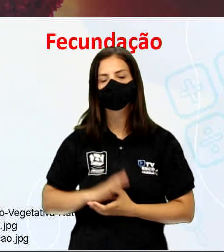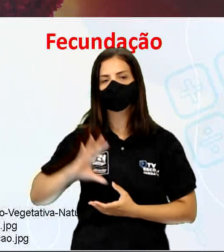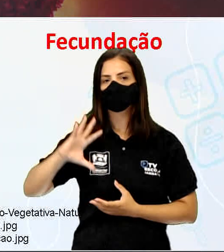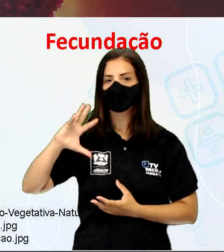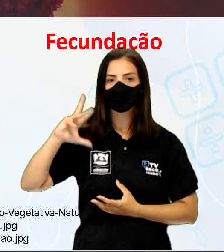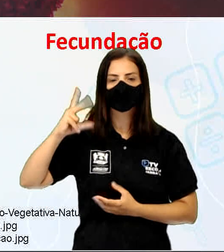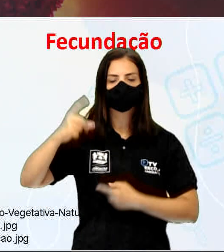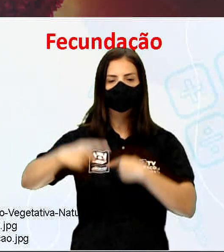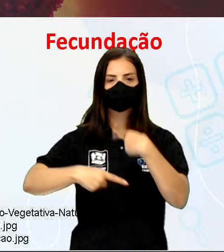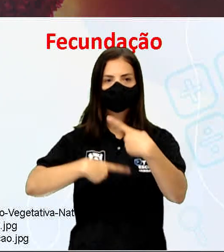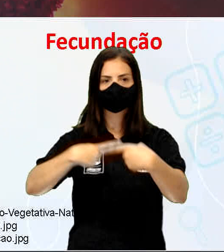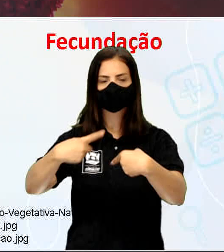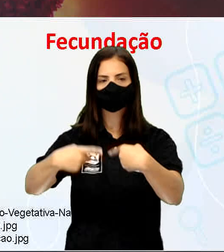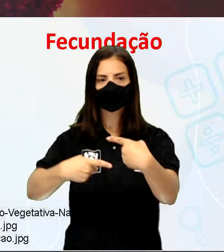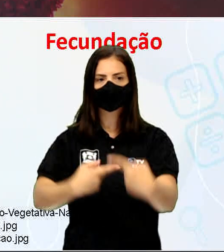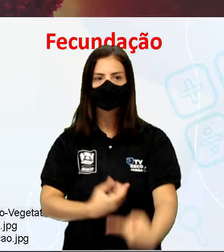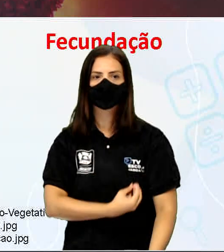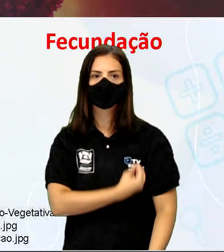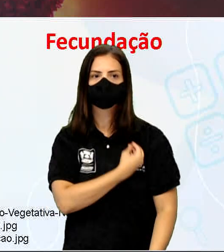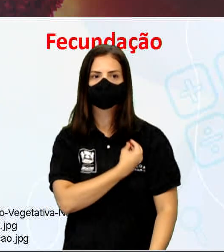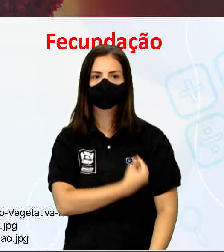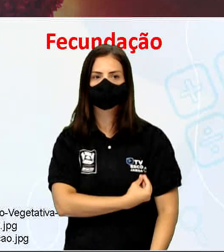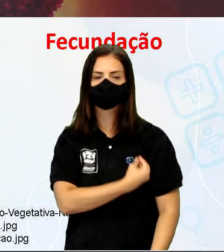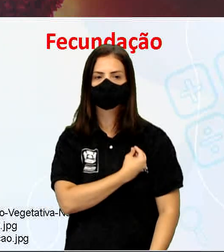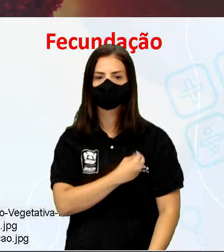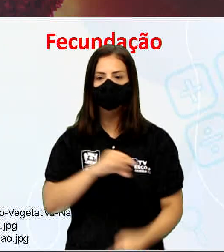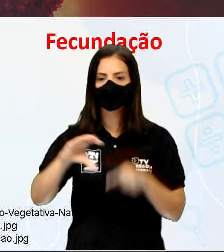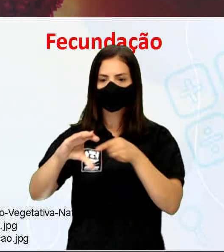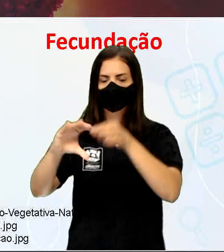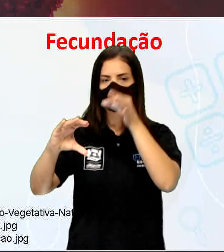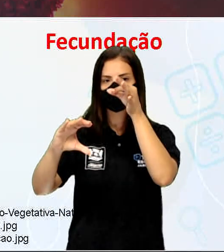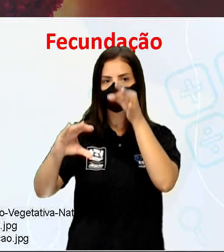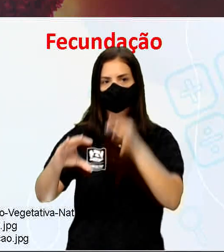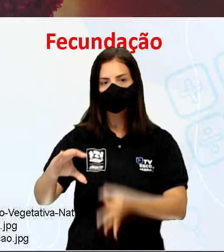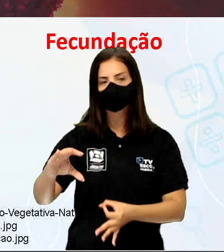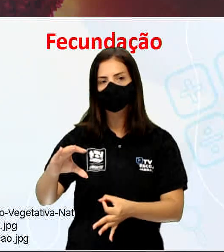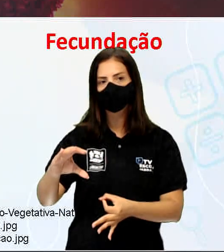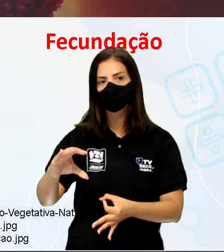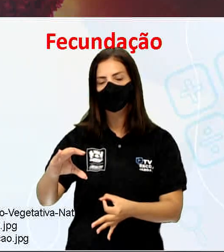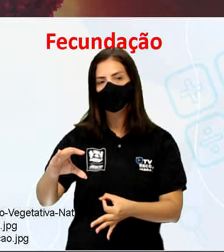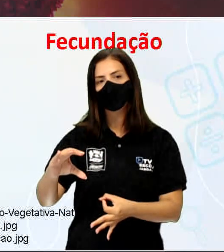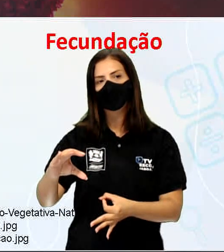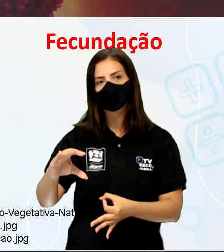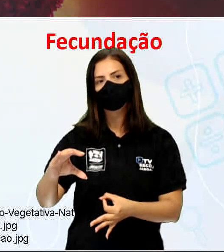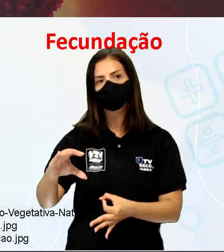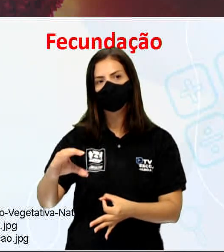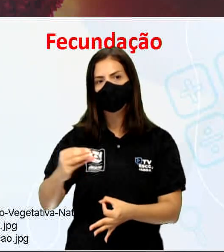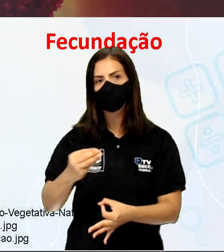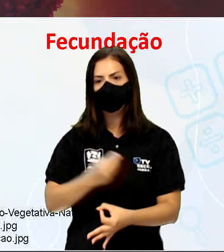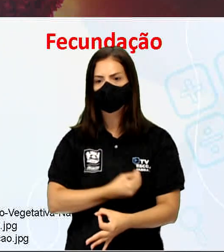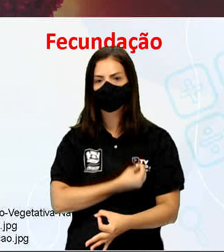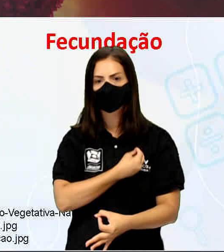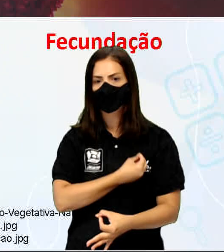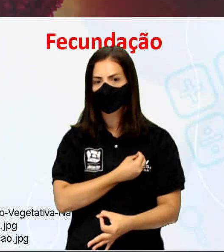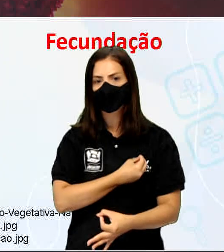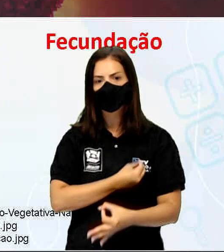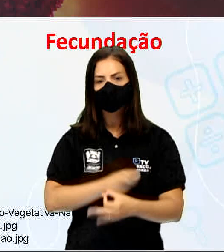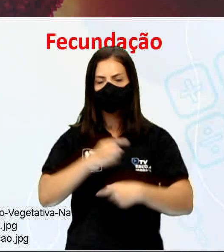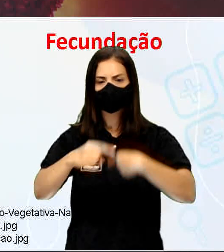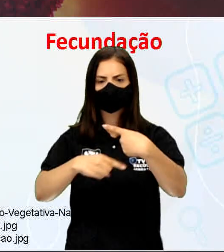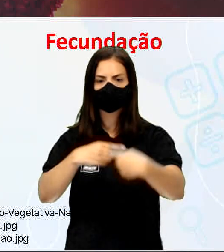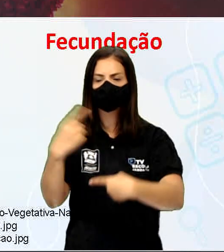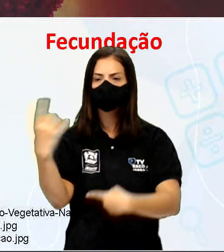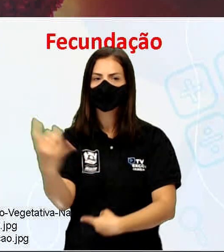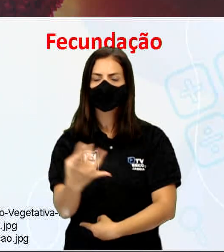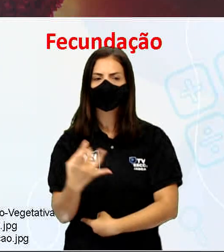métodos de reprodução dos organismos eucariontes que a gente falou são assexuados, ou seja, o organismo se reproduz sozinho, mas